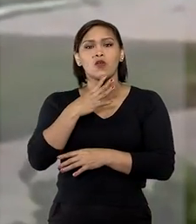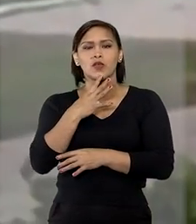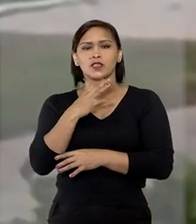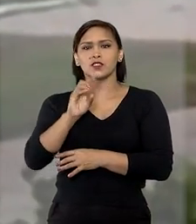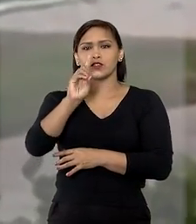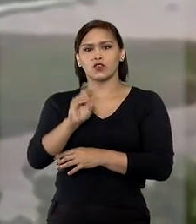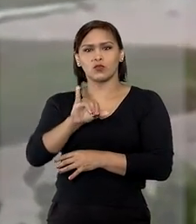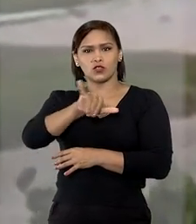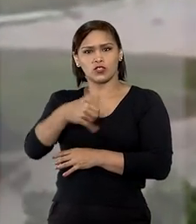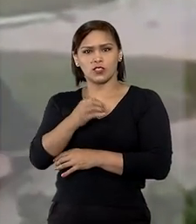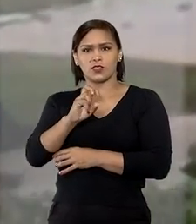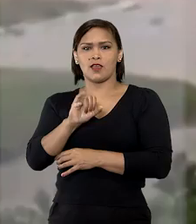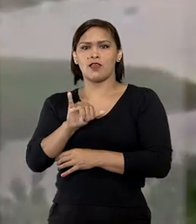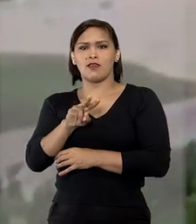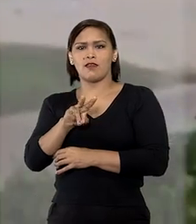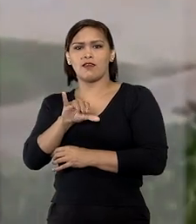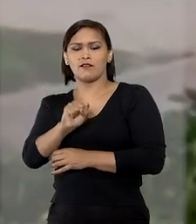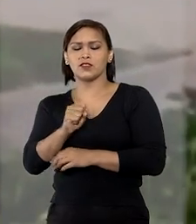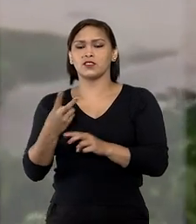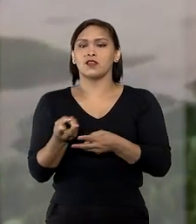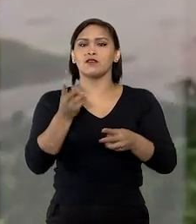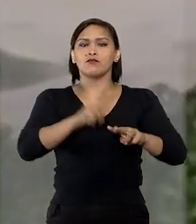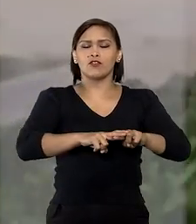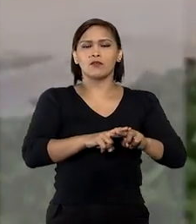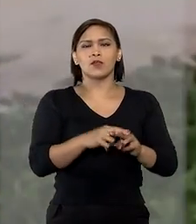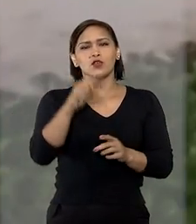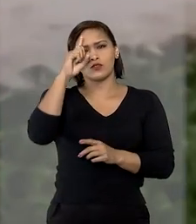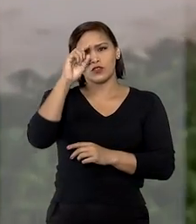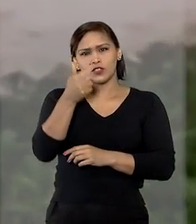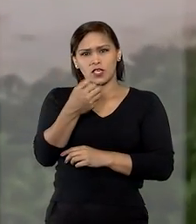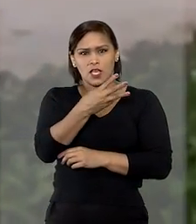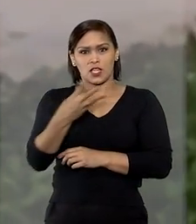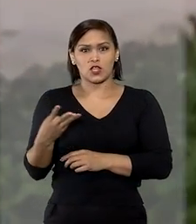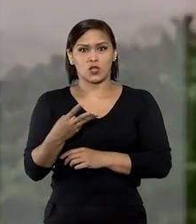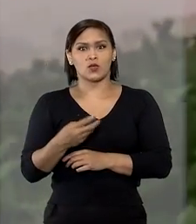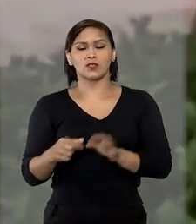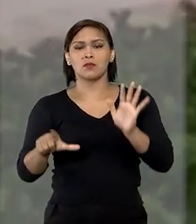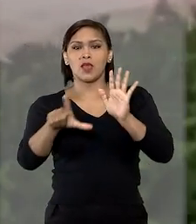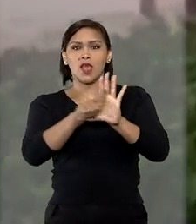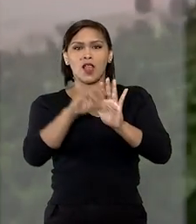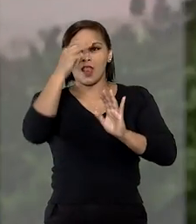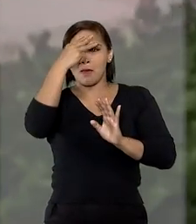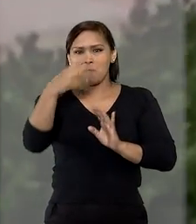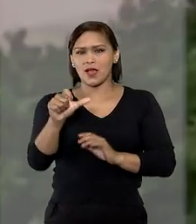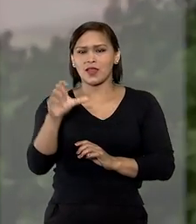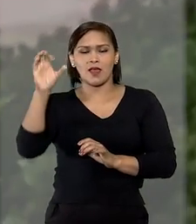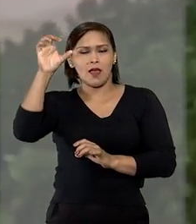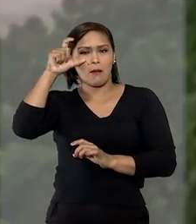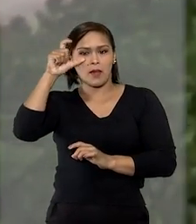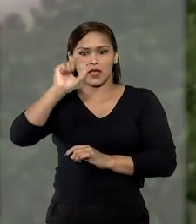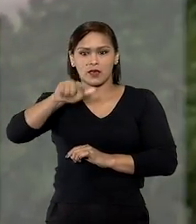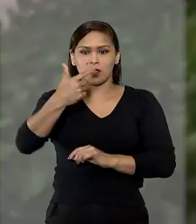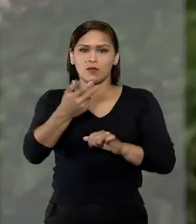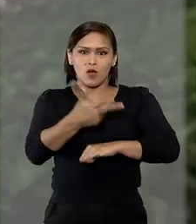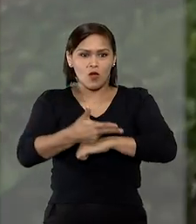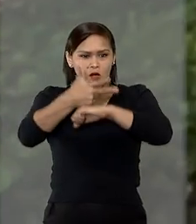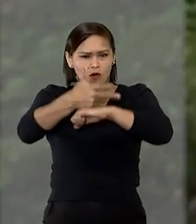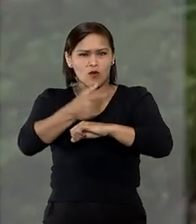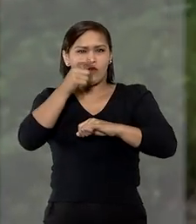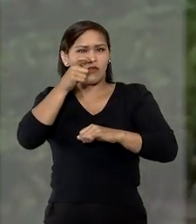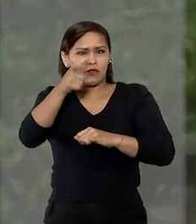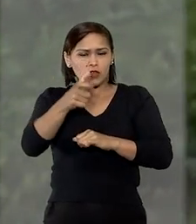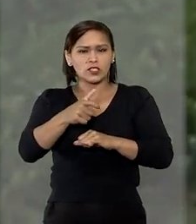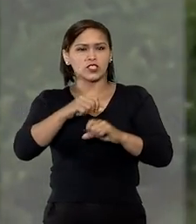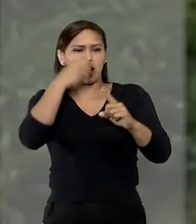conhecido como DJ Ivis Ele foi preso no dia quatorze pela lei Maria da Penha depois da divulgação de imagens